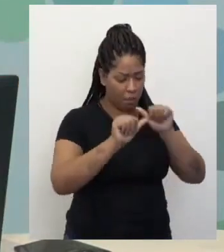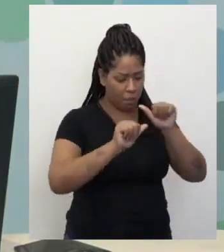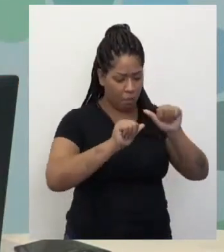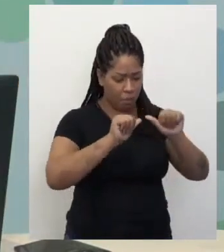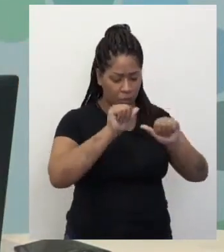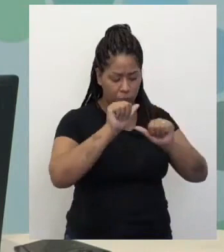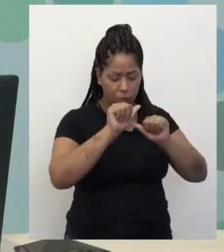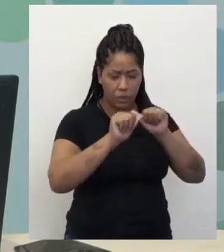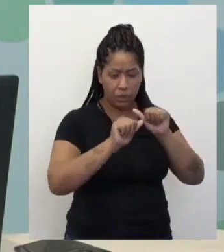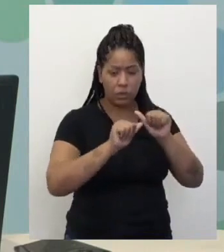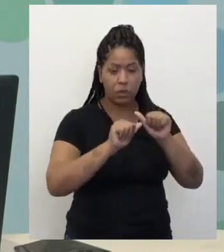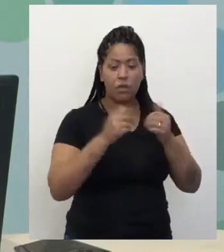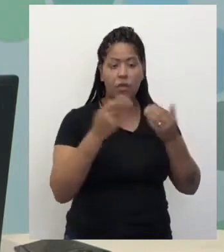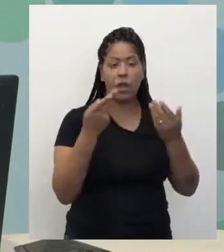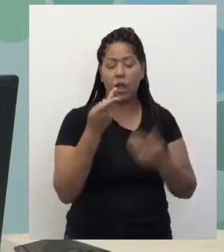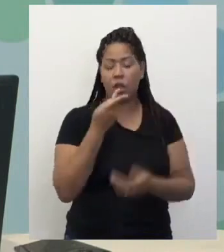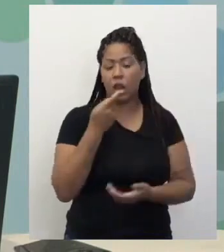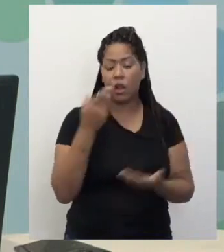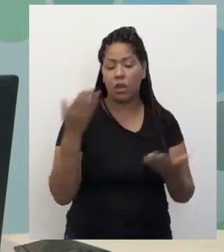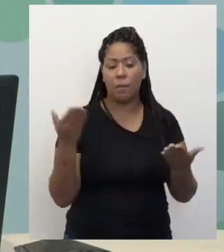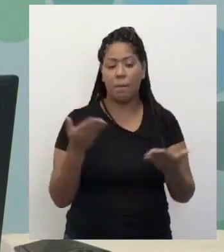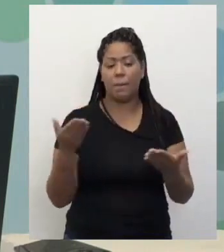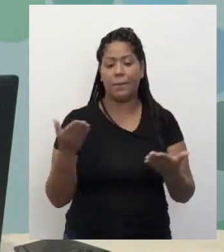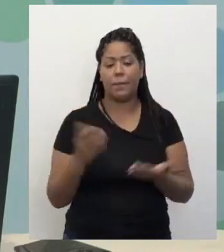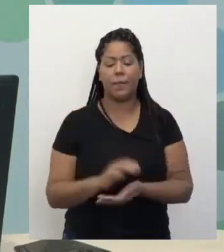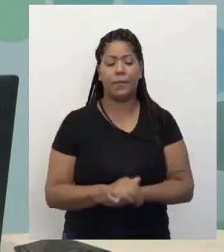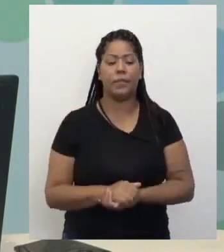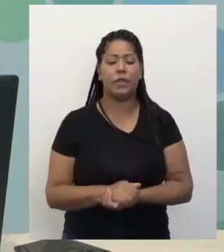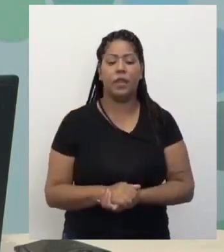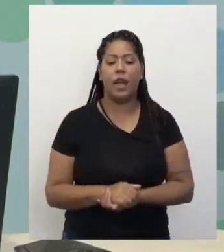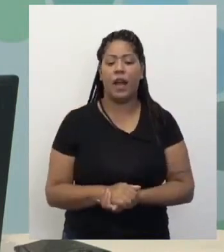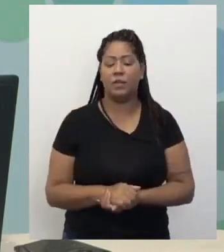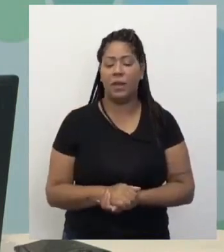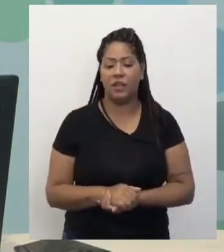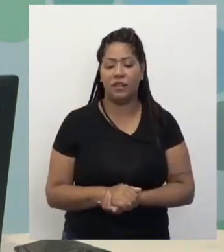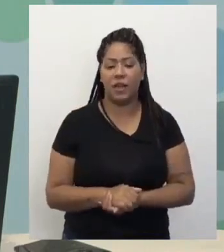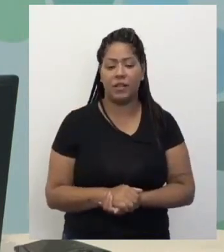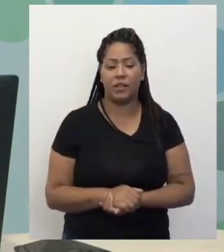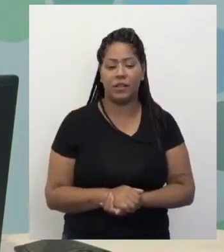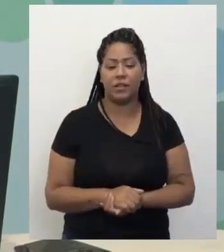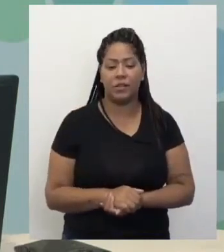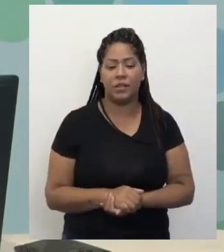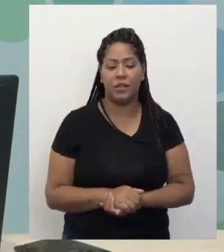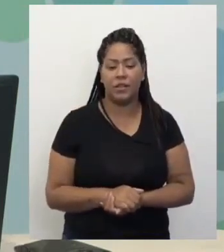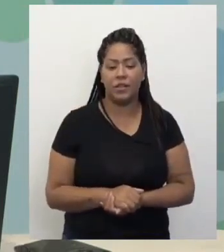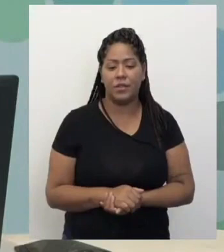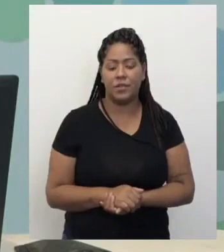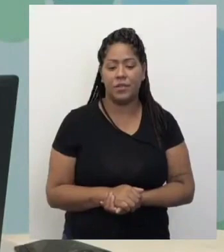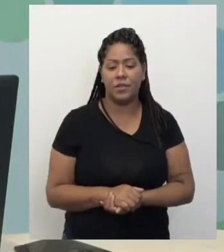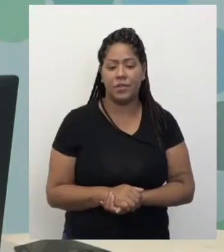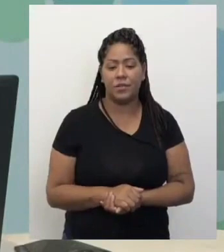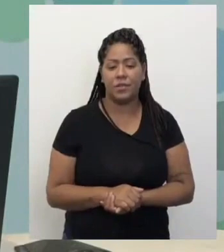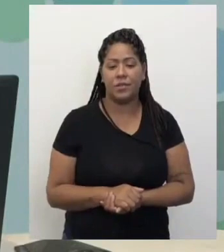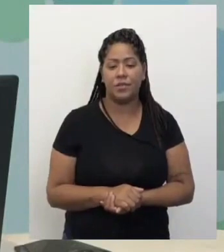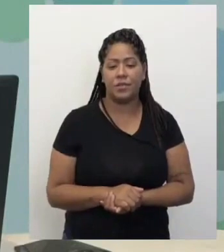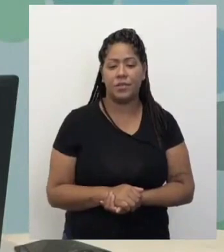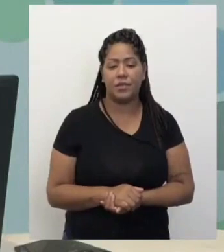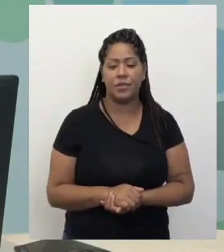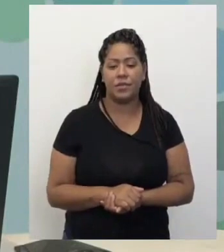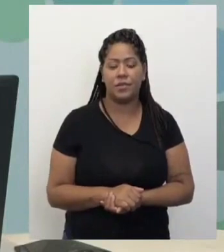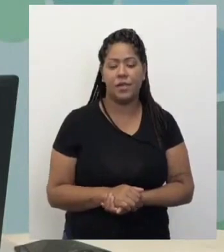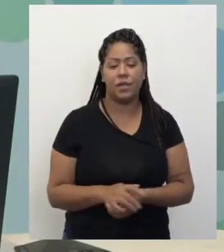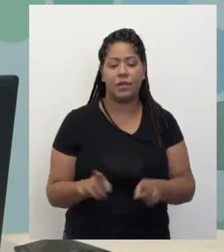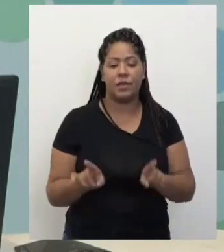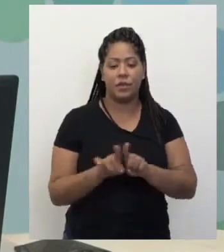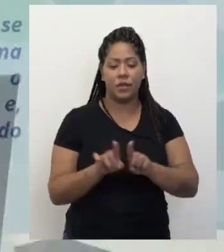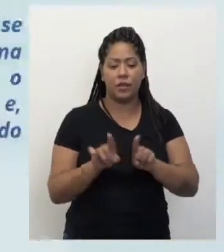delas agora, já já. Antes, a gente vai falar um pouquinho sobre o Coliseu de Roma, outro marco arquitetônico do mundo